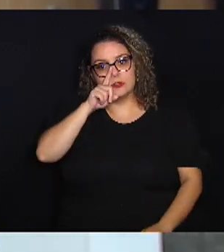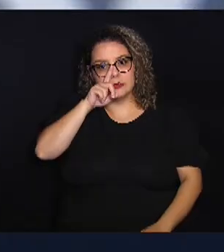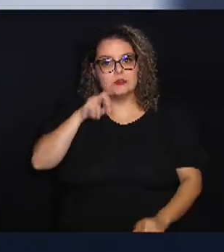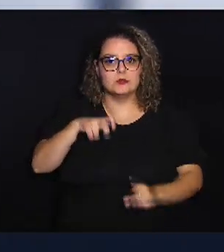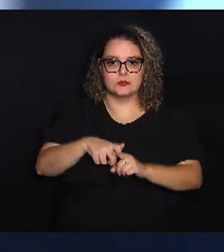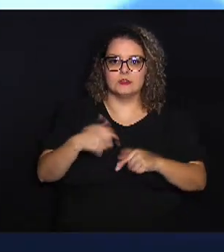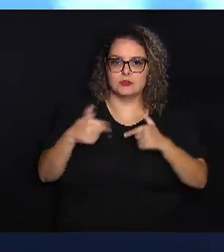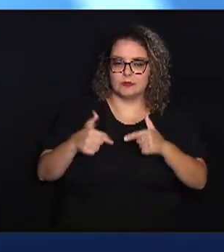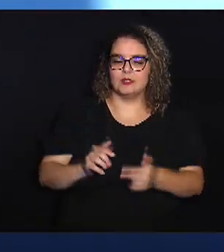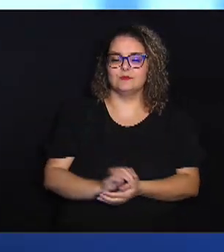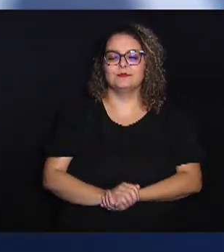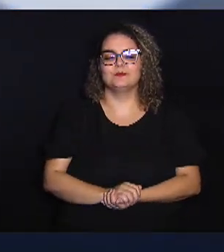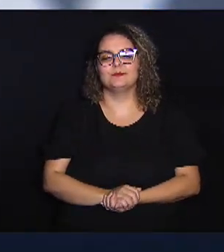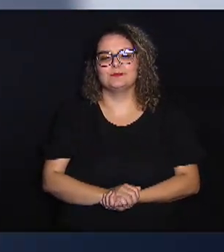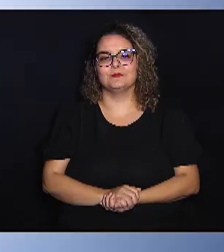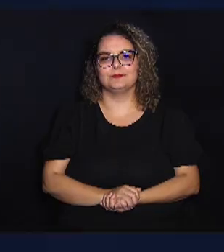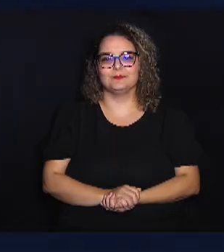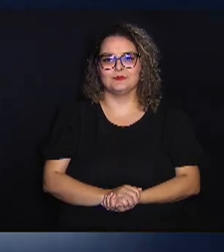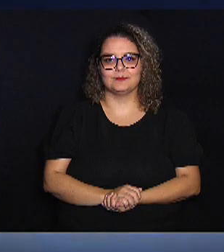trabalho.